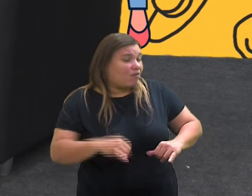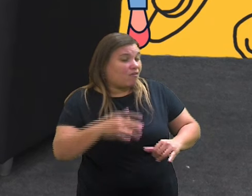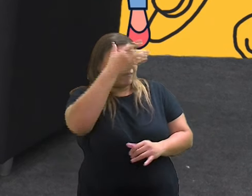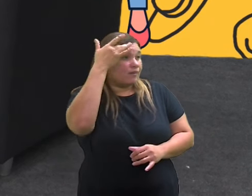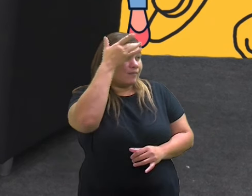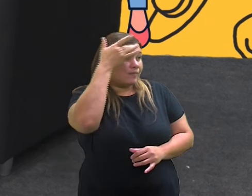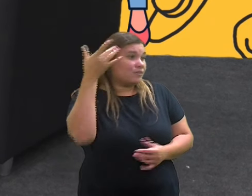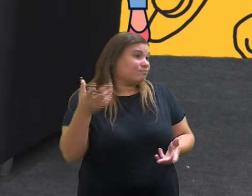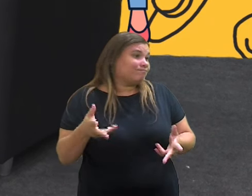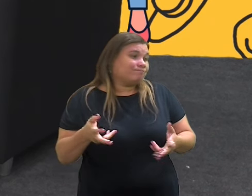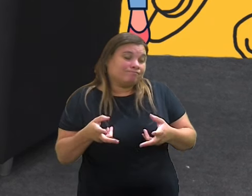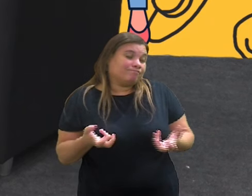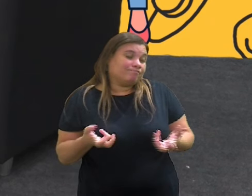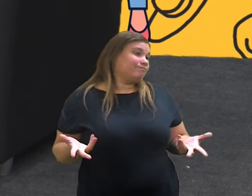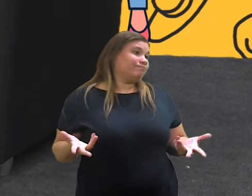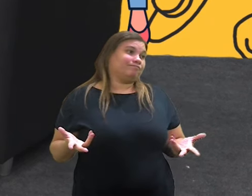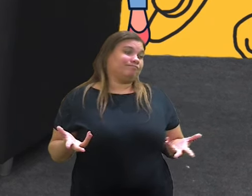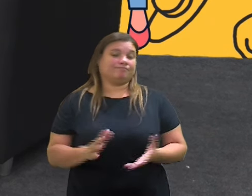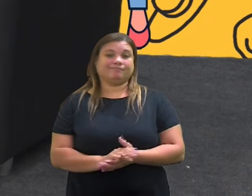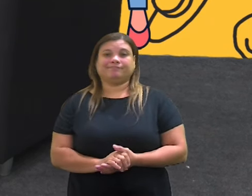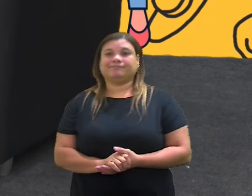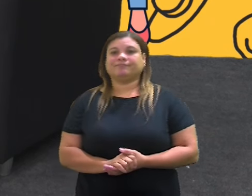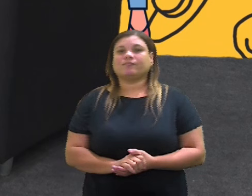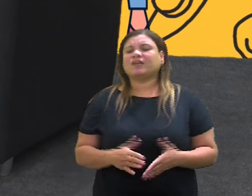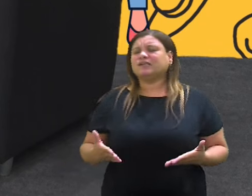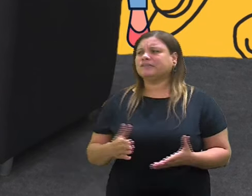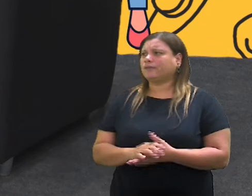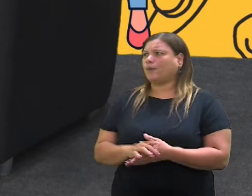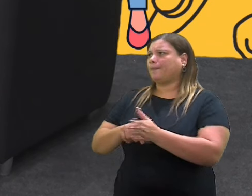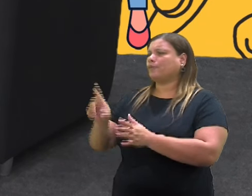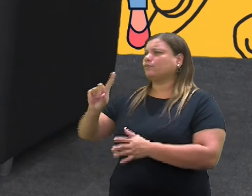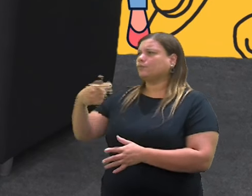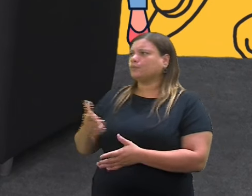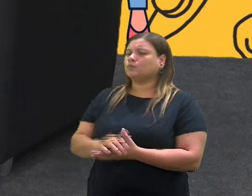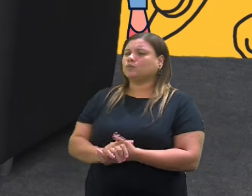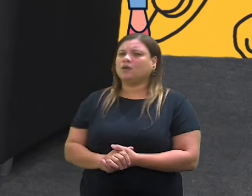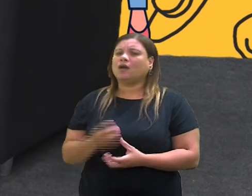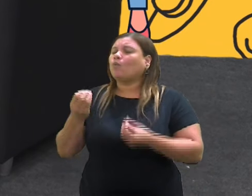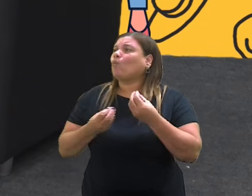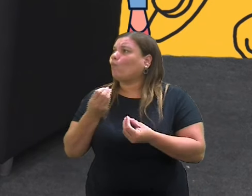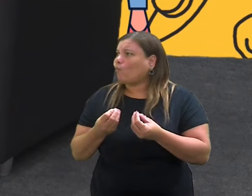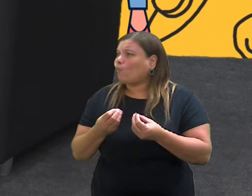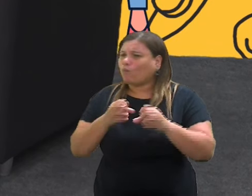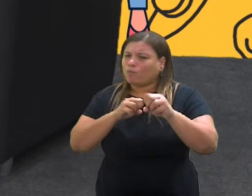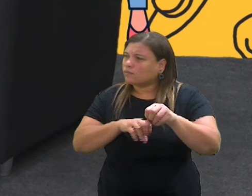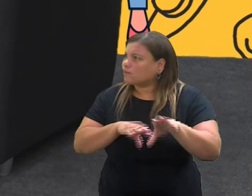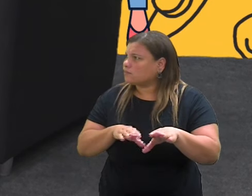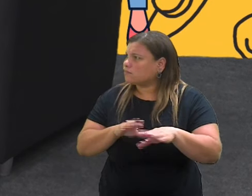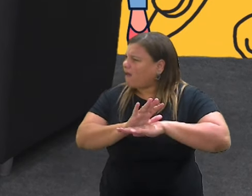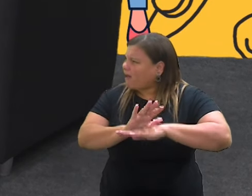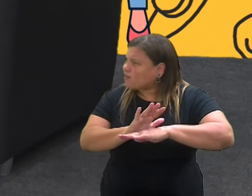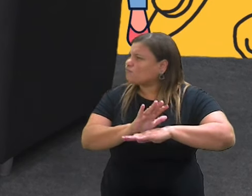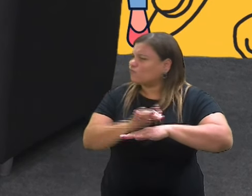né? Isso. Então aqui a segunda pergunta é: como a educação ajuda a diminuir os casos de maus tratos? Eu acho